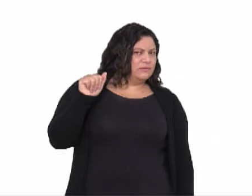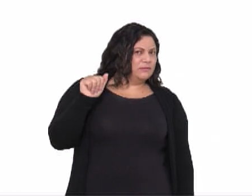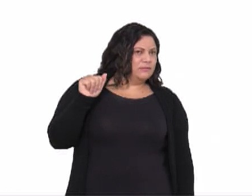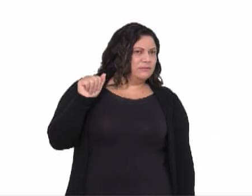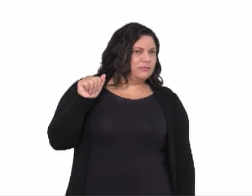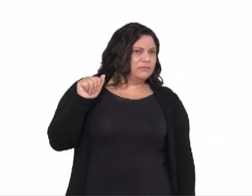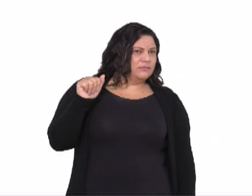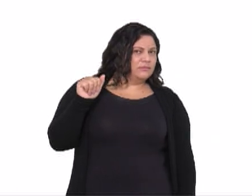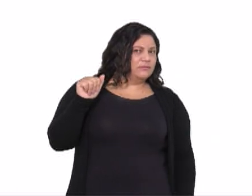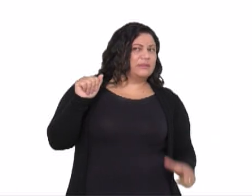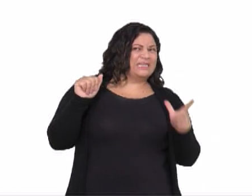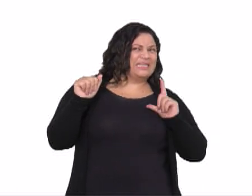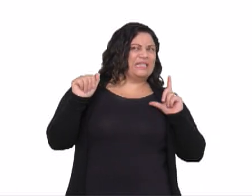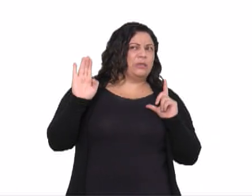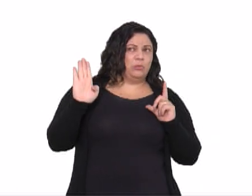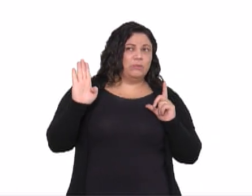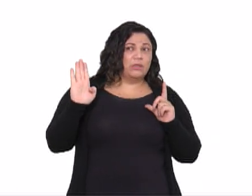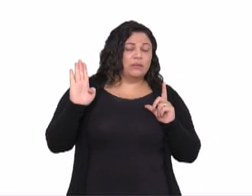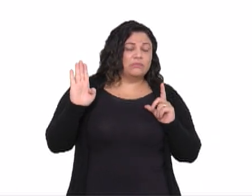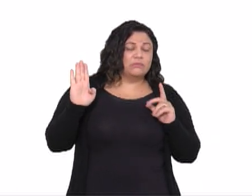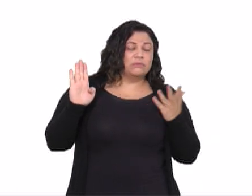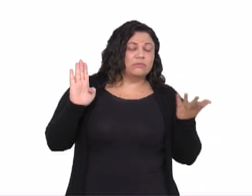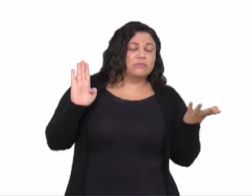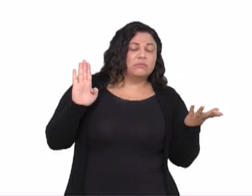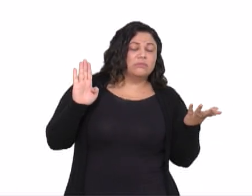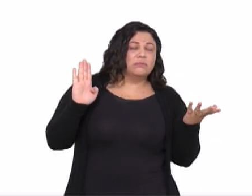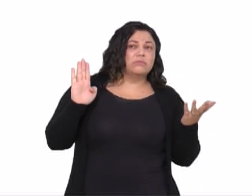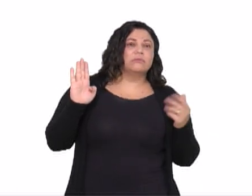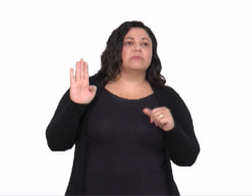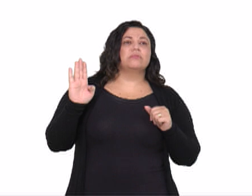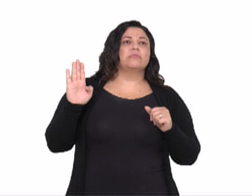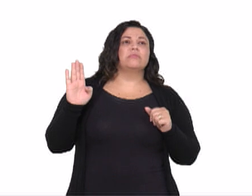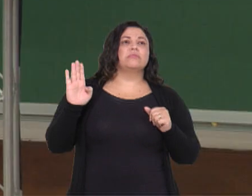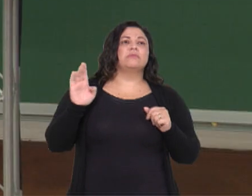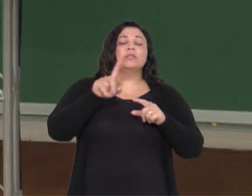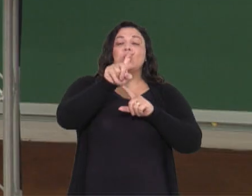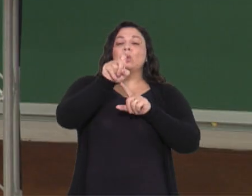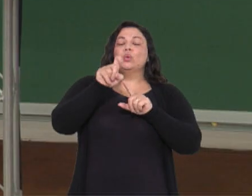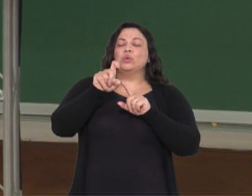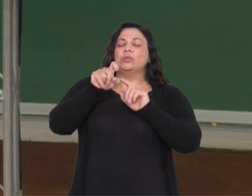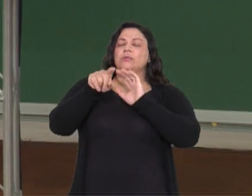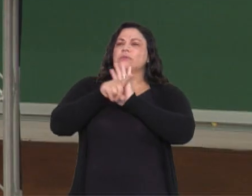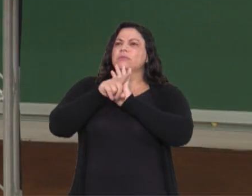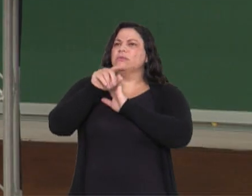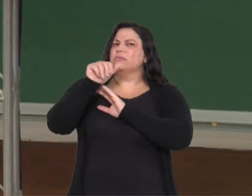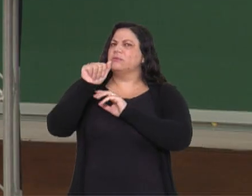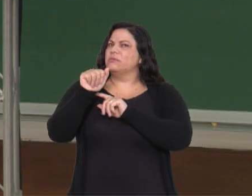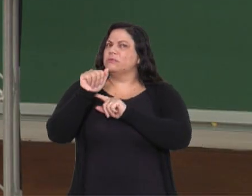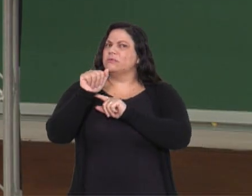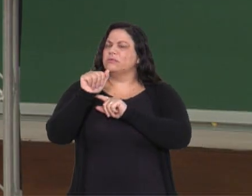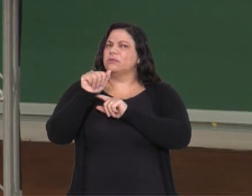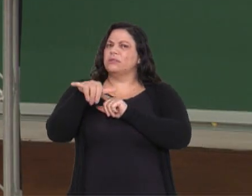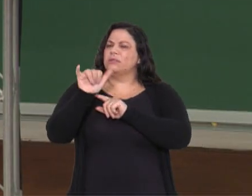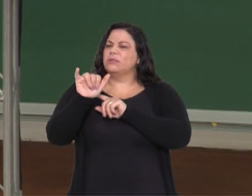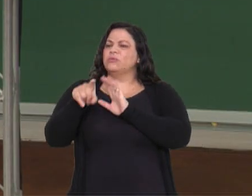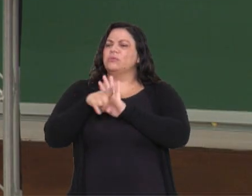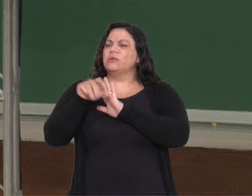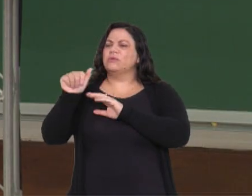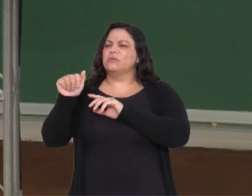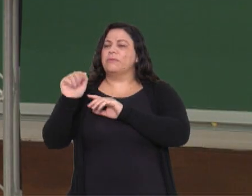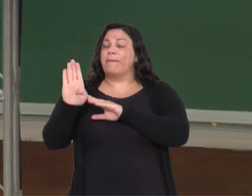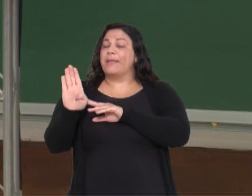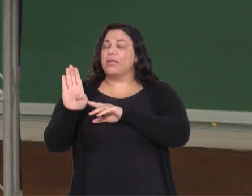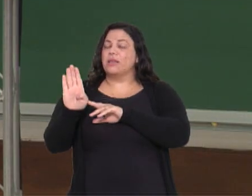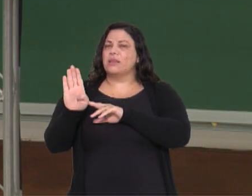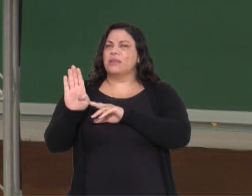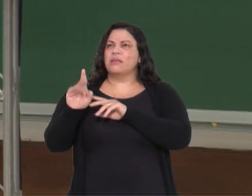eu tenho o elemento B, ou seja, o X menos A, o Y menos B. Professor, eles não estão ali, mas o fato deles não estarem aí não significa que